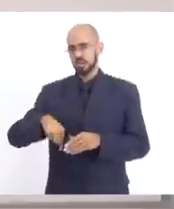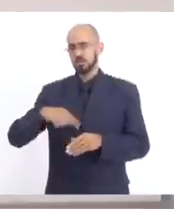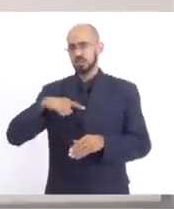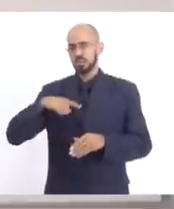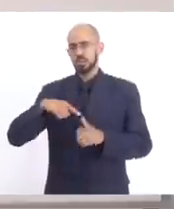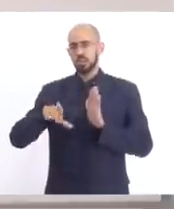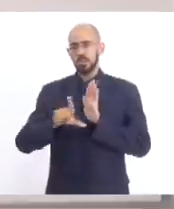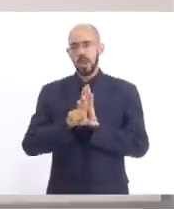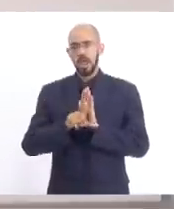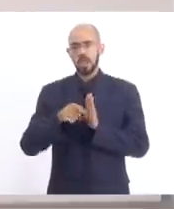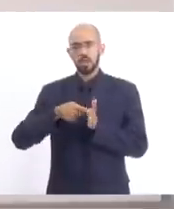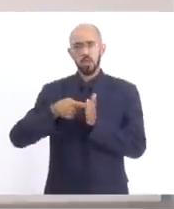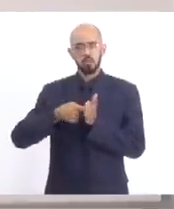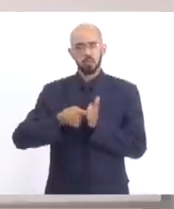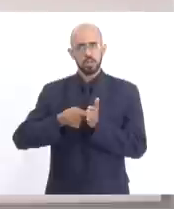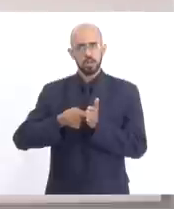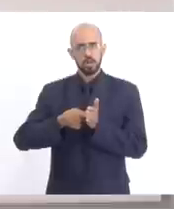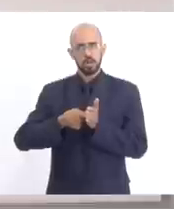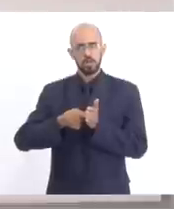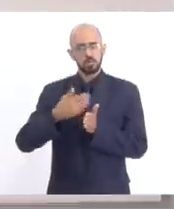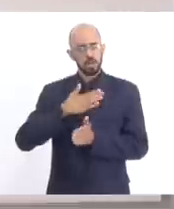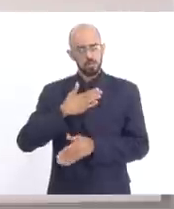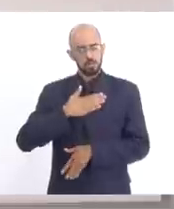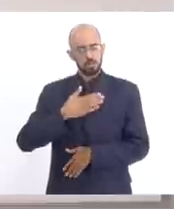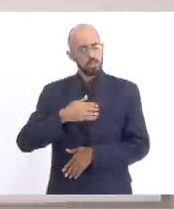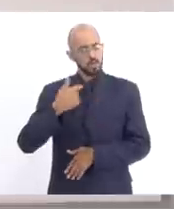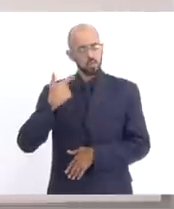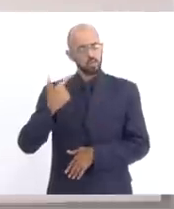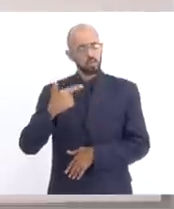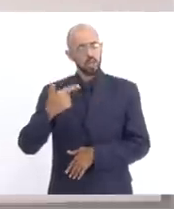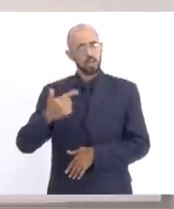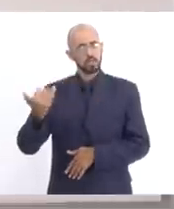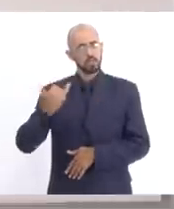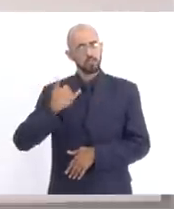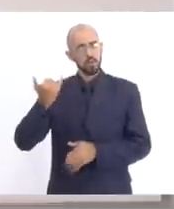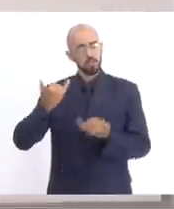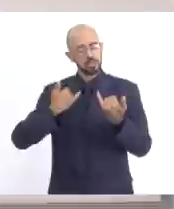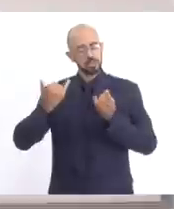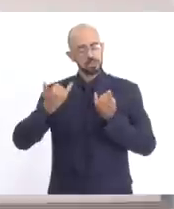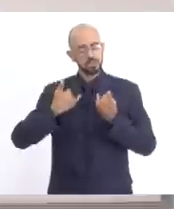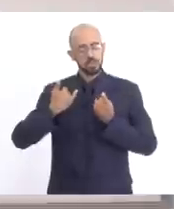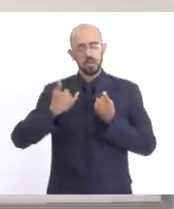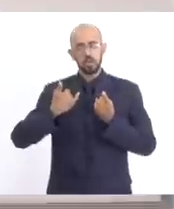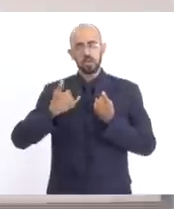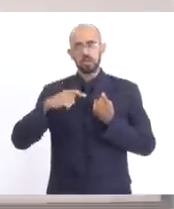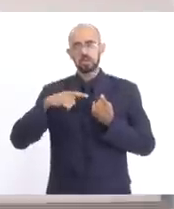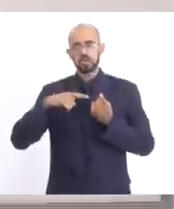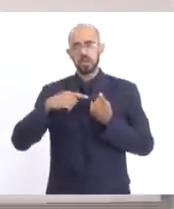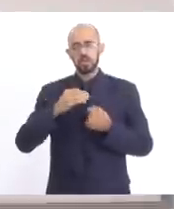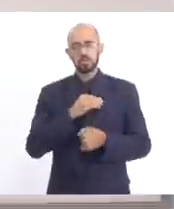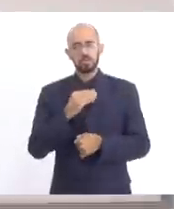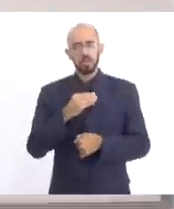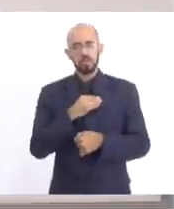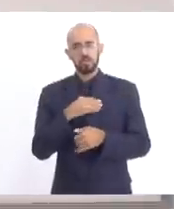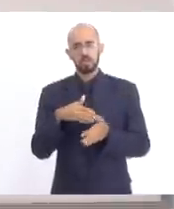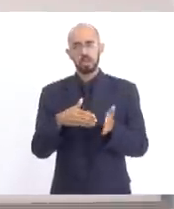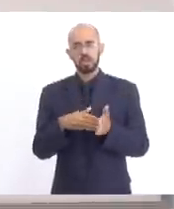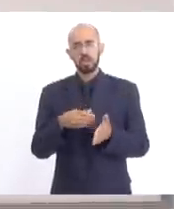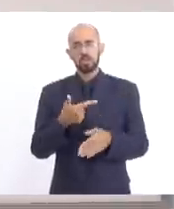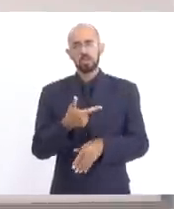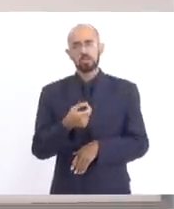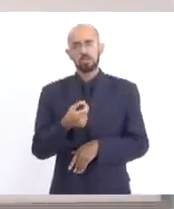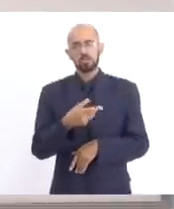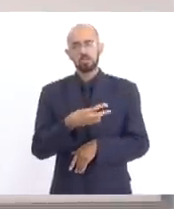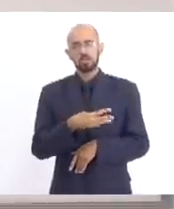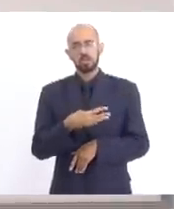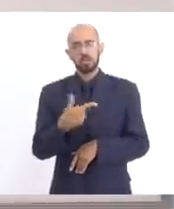não? A mim, eu não tenho essa informação que a CSN teve o benefício estendido até 32. Então, não tenho nenhum